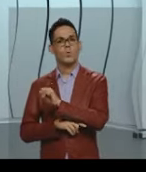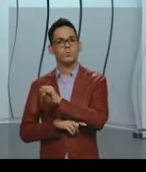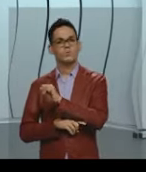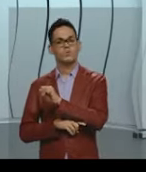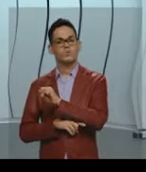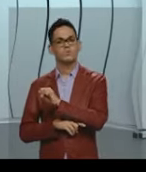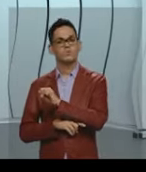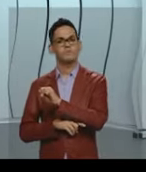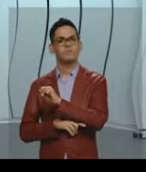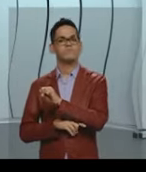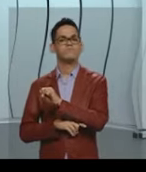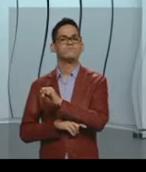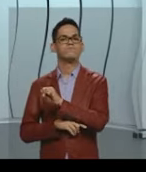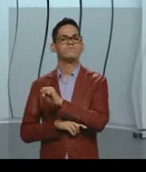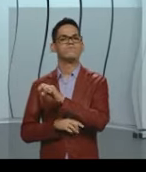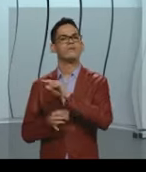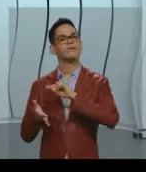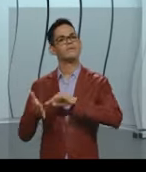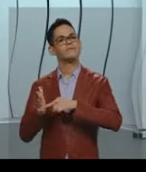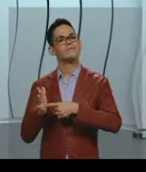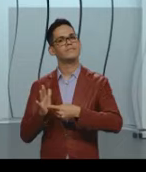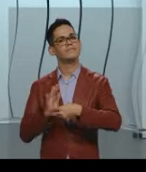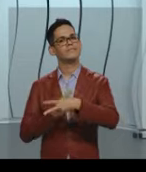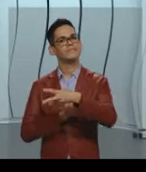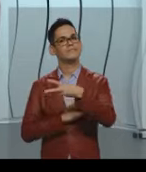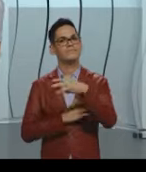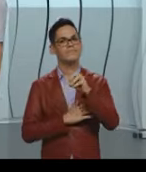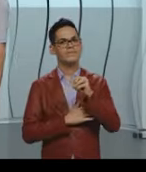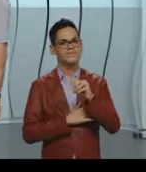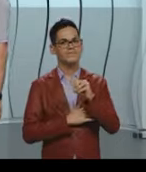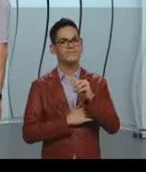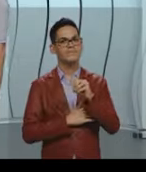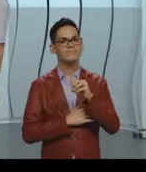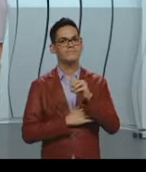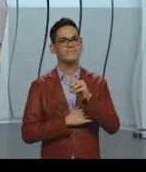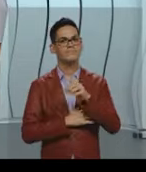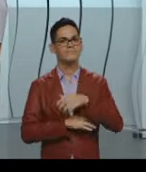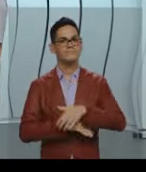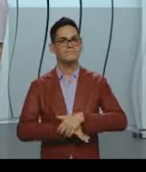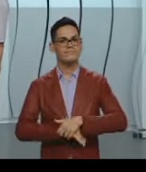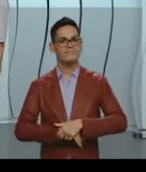do terceiro C, vezes 30,